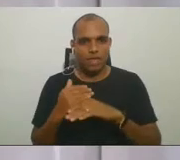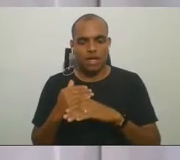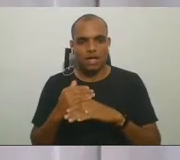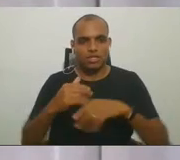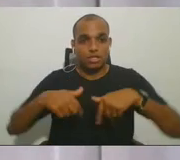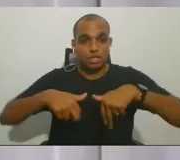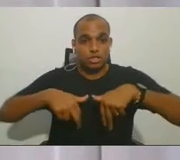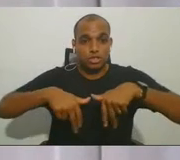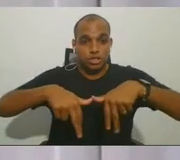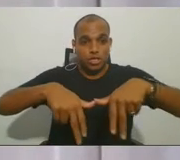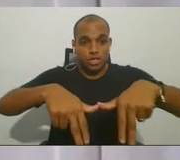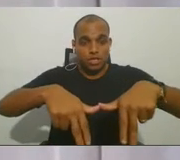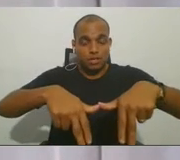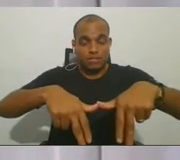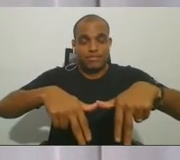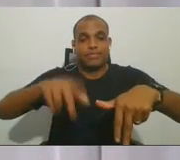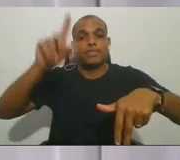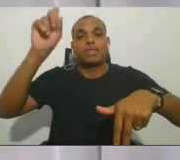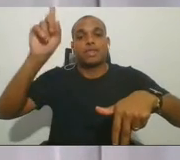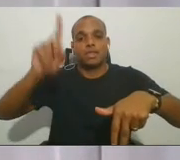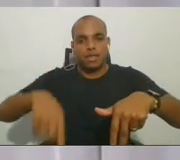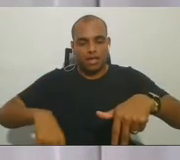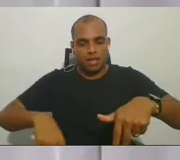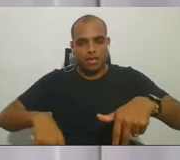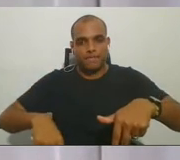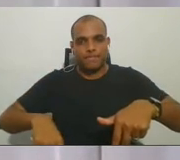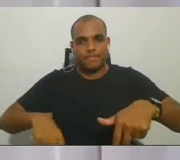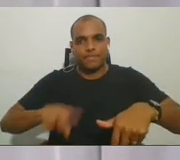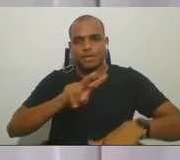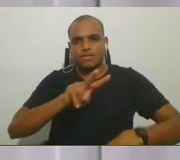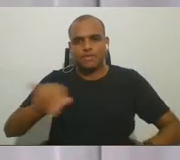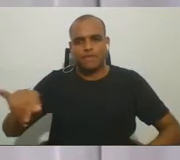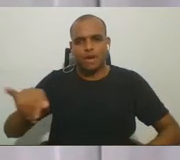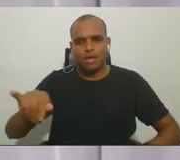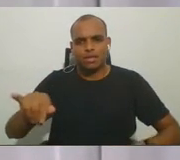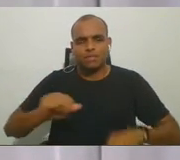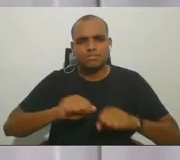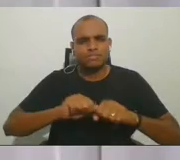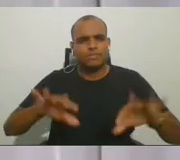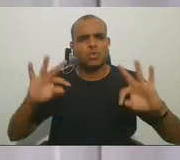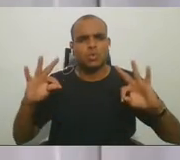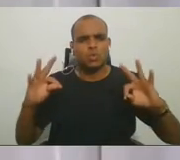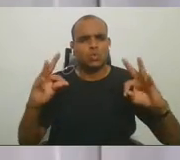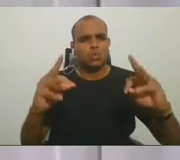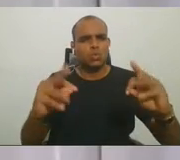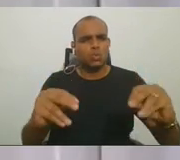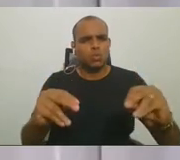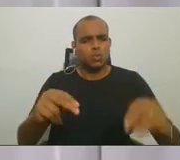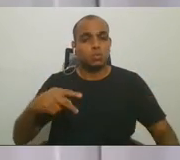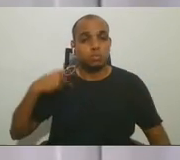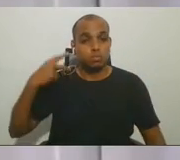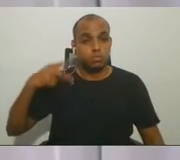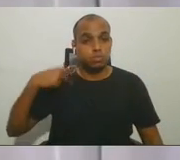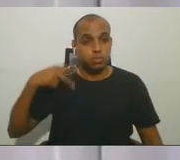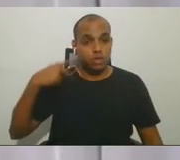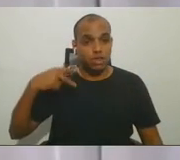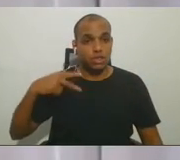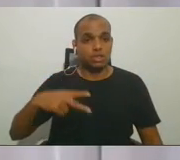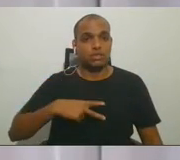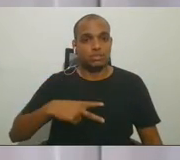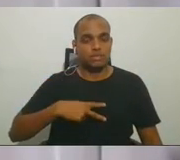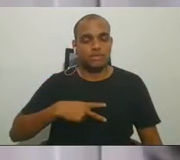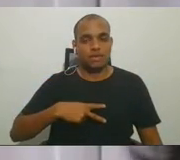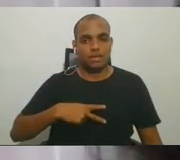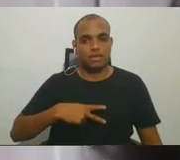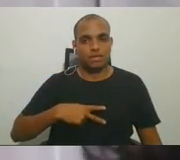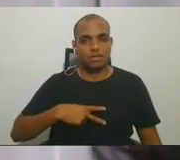que vai permeando todas as políticas privadas. Vou dizer que